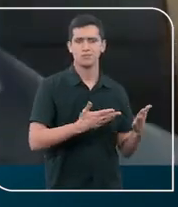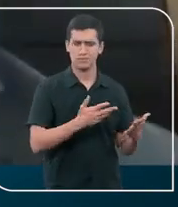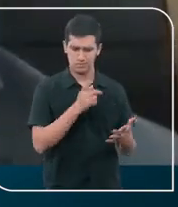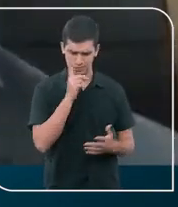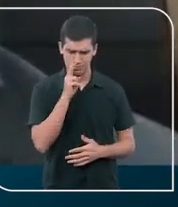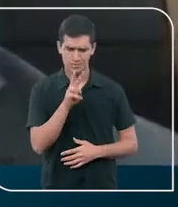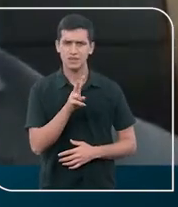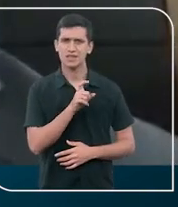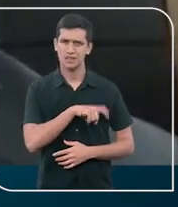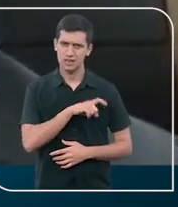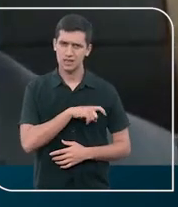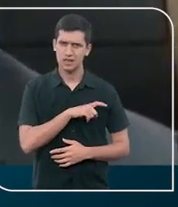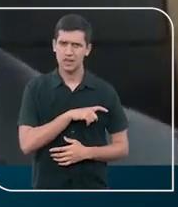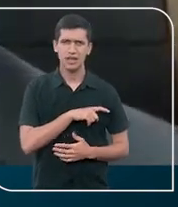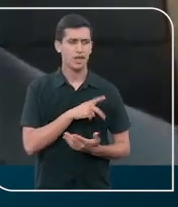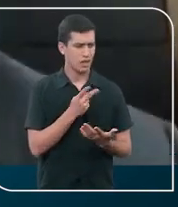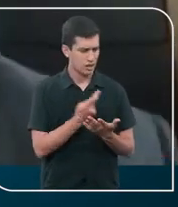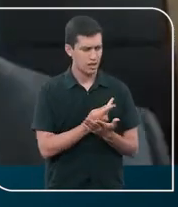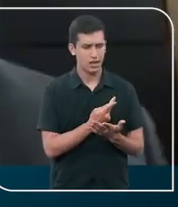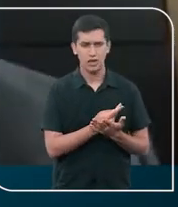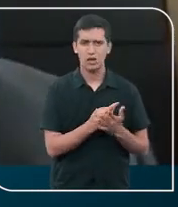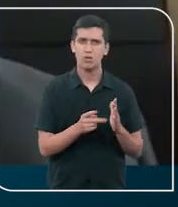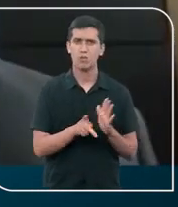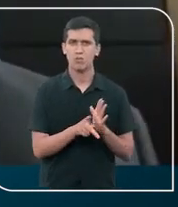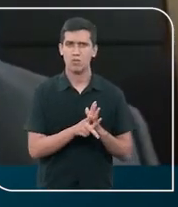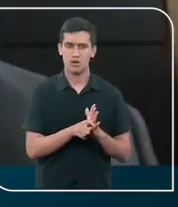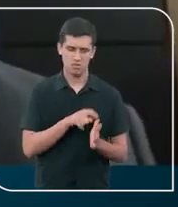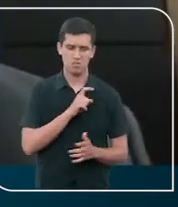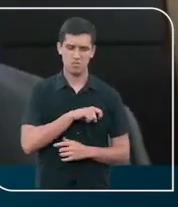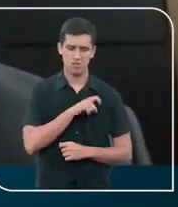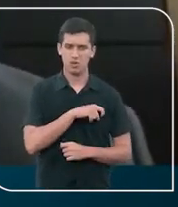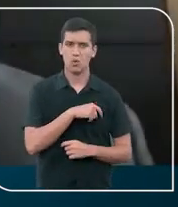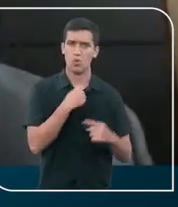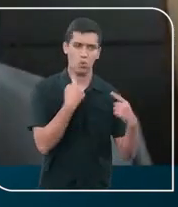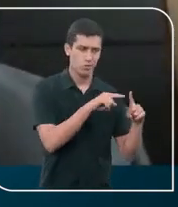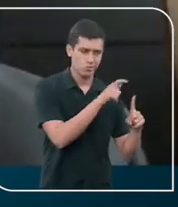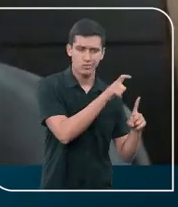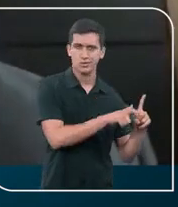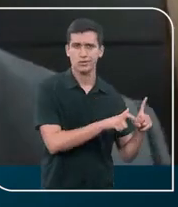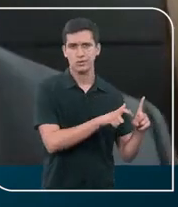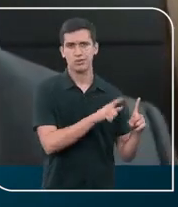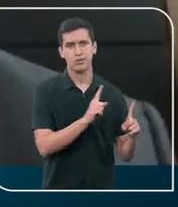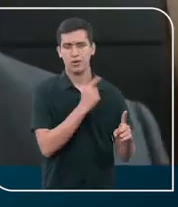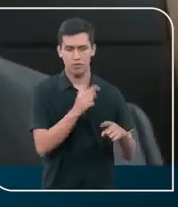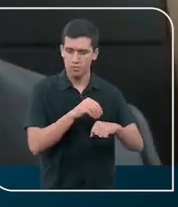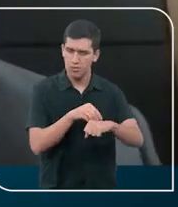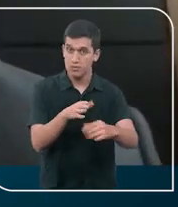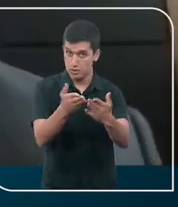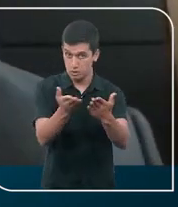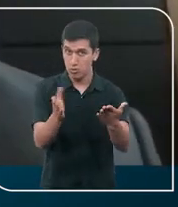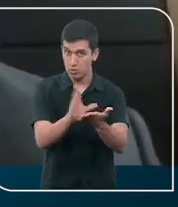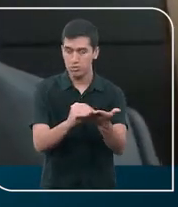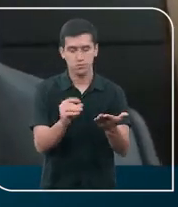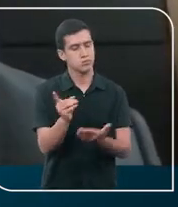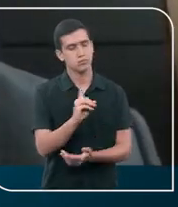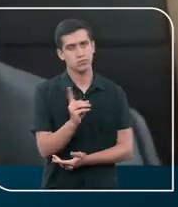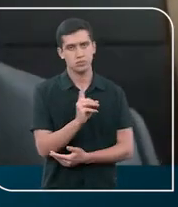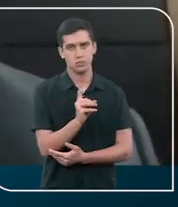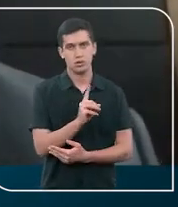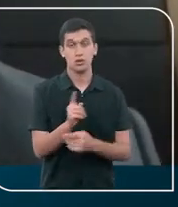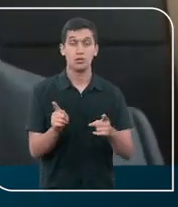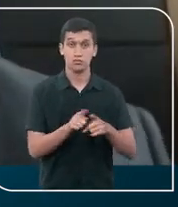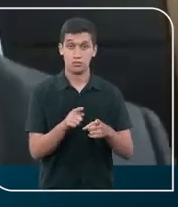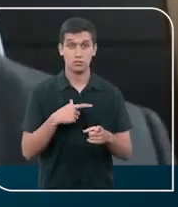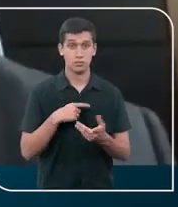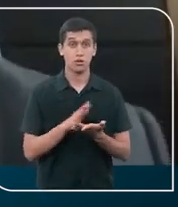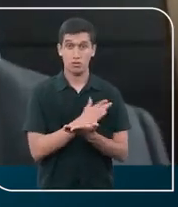abuso, vai além do uso, vai além do razoável do direito. Nós não recomendamos. Existem, sim, meios e maneiras judiciais para você cobrar a